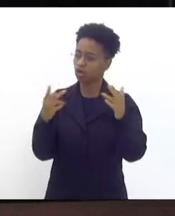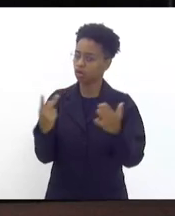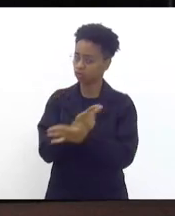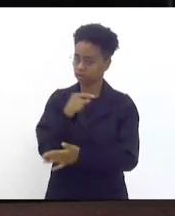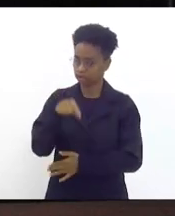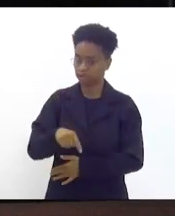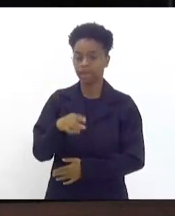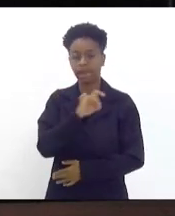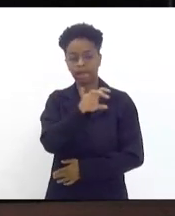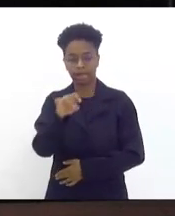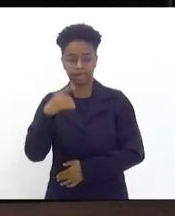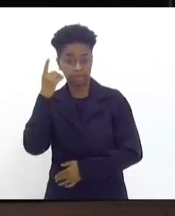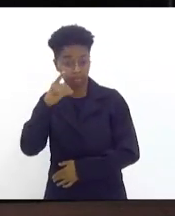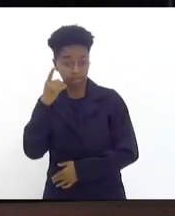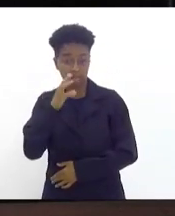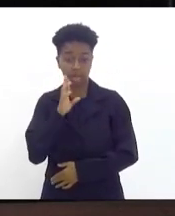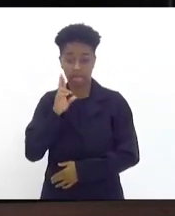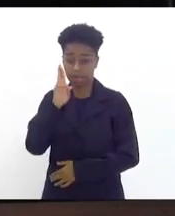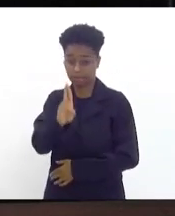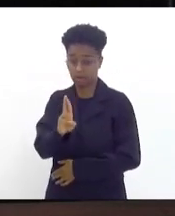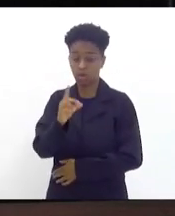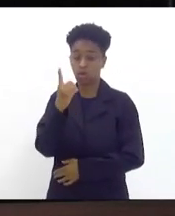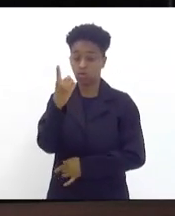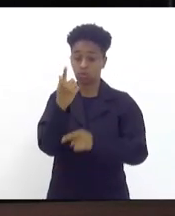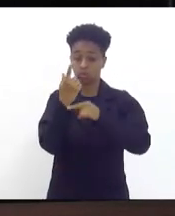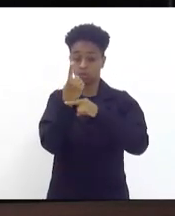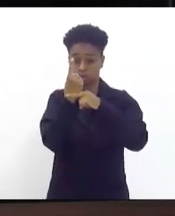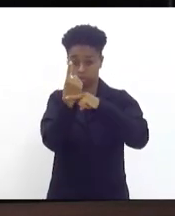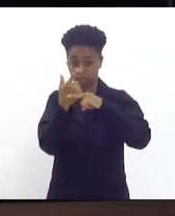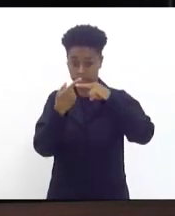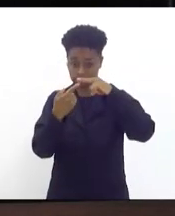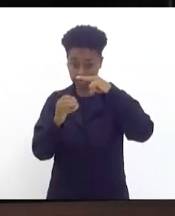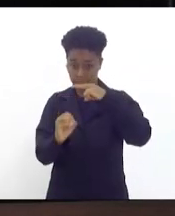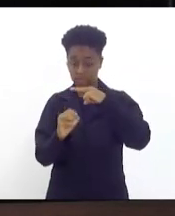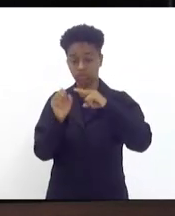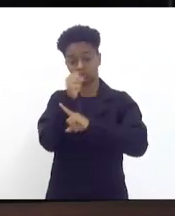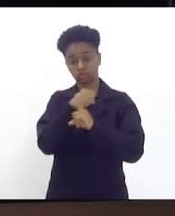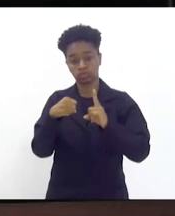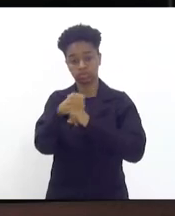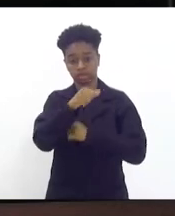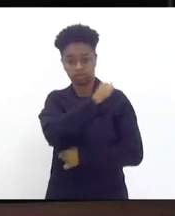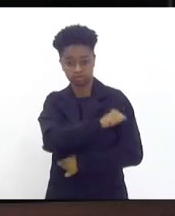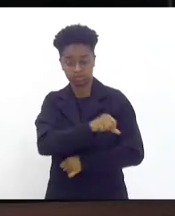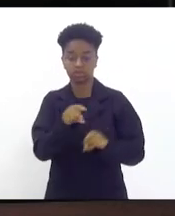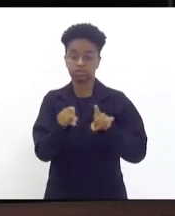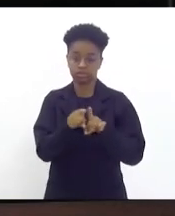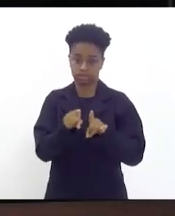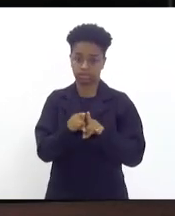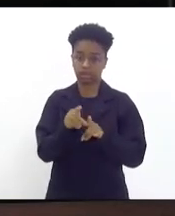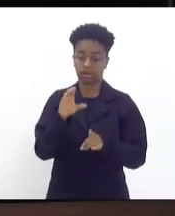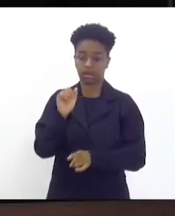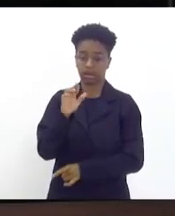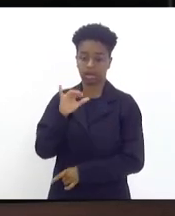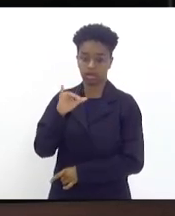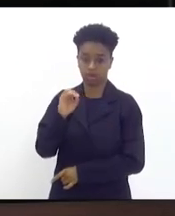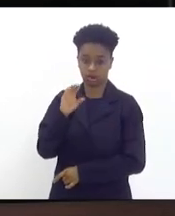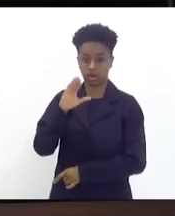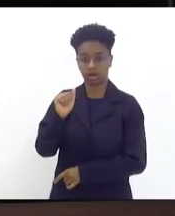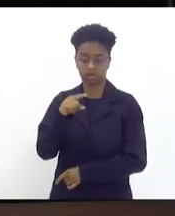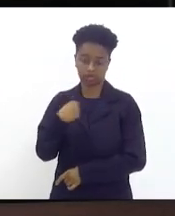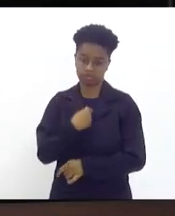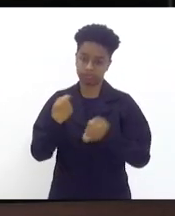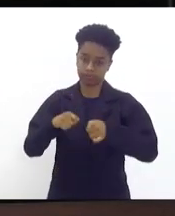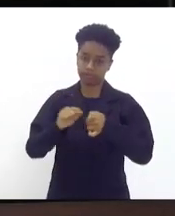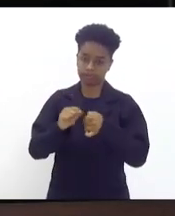deputada que está representa um 70 avos na sociedade Fluminense e carioca e assim nós temos que fazer nos apresentar